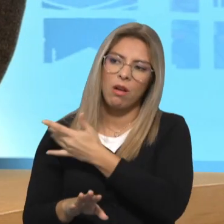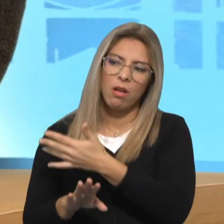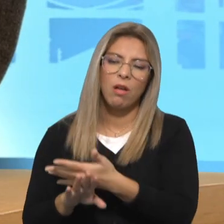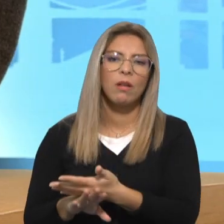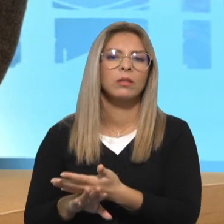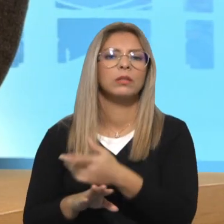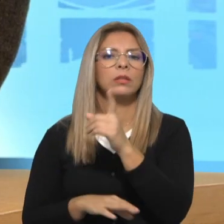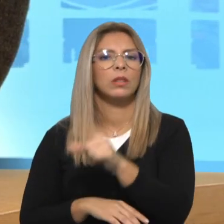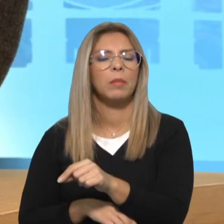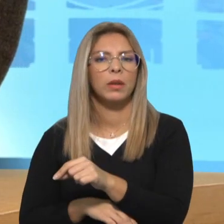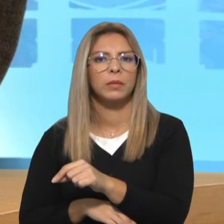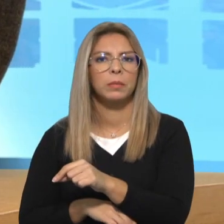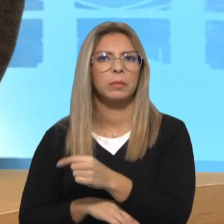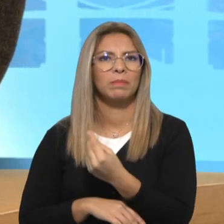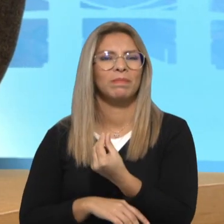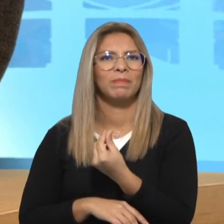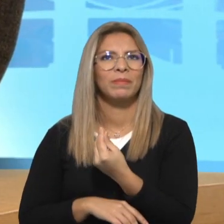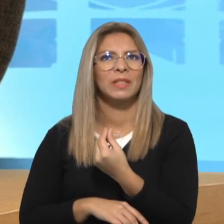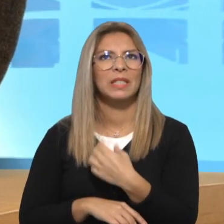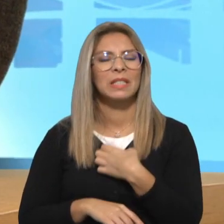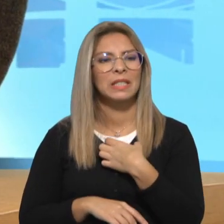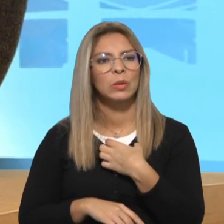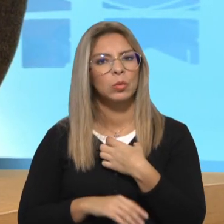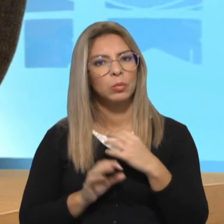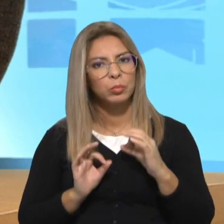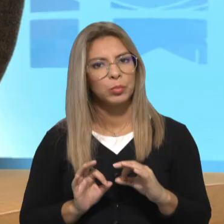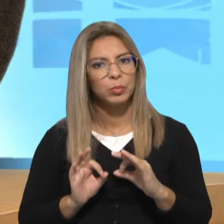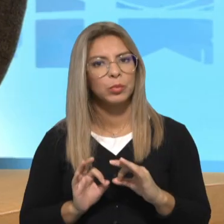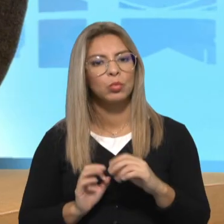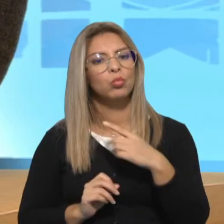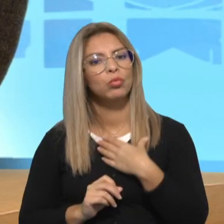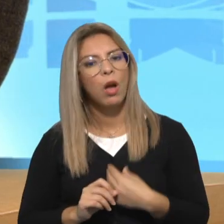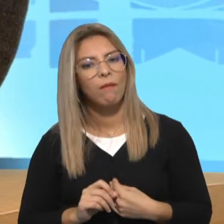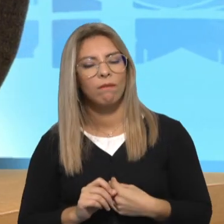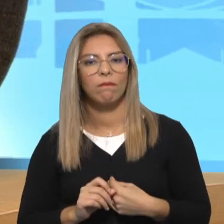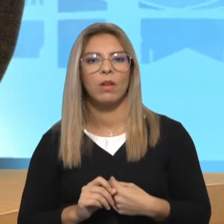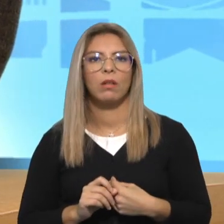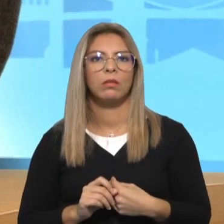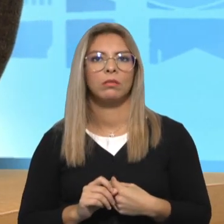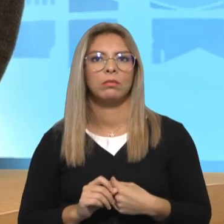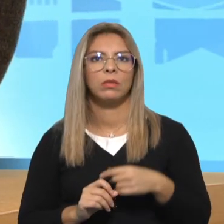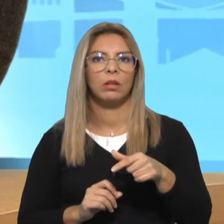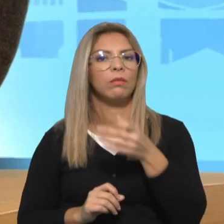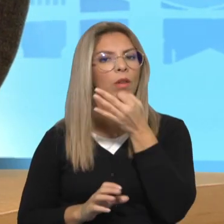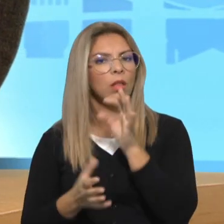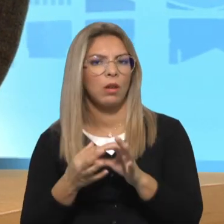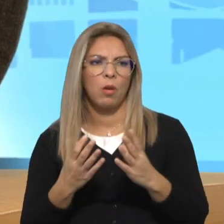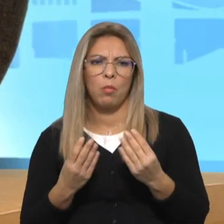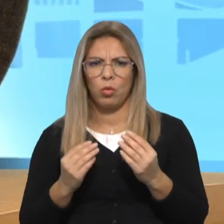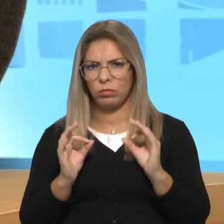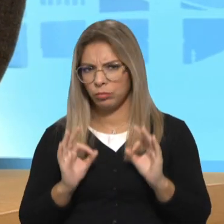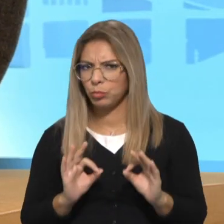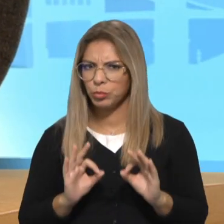justificação, mas que, sinceramente, eu gostaria de... E temos falado muito, sem